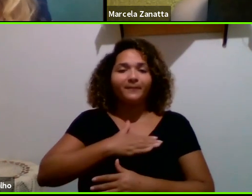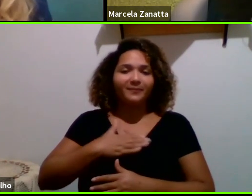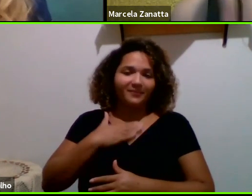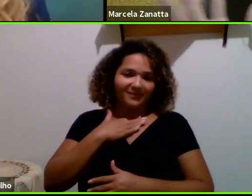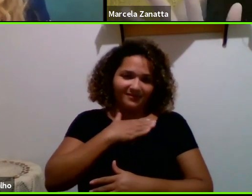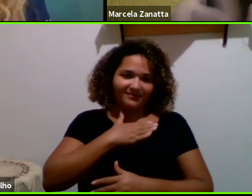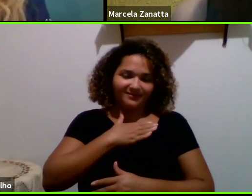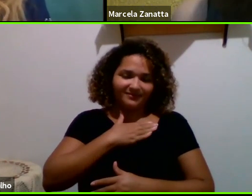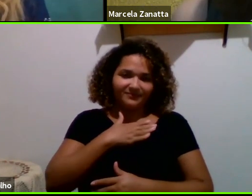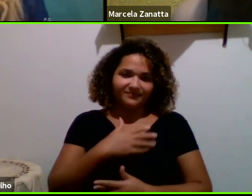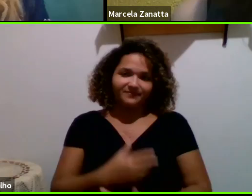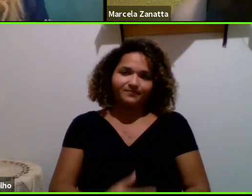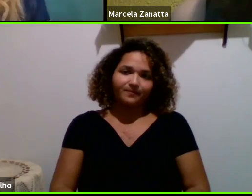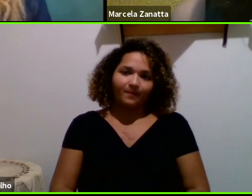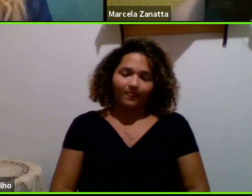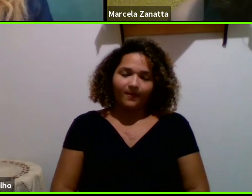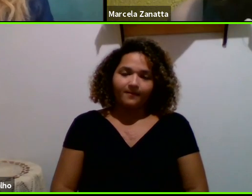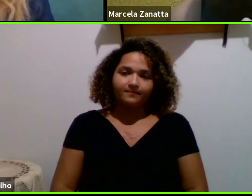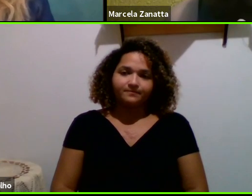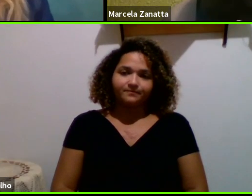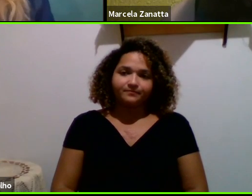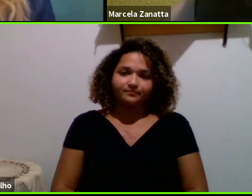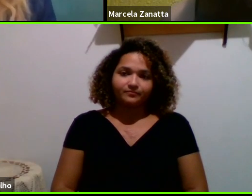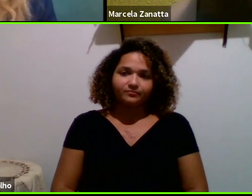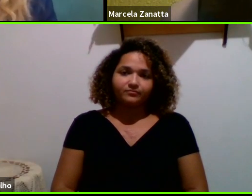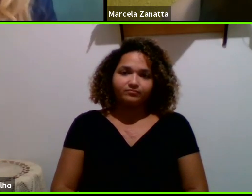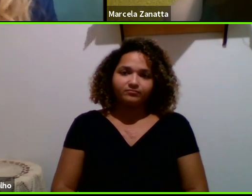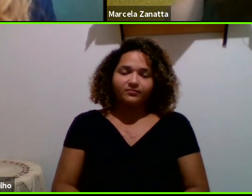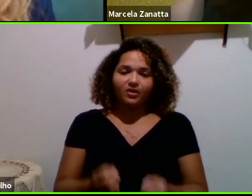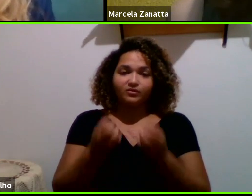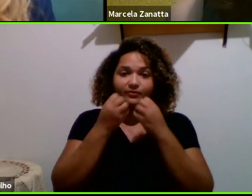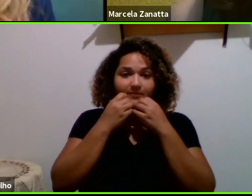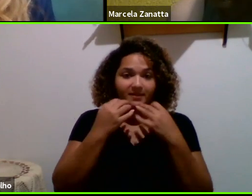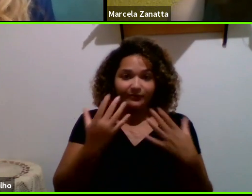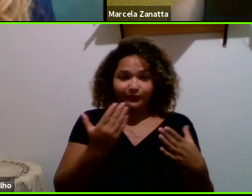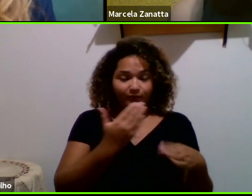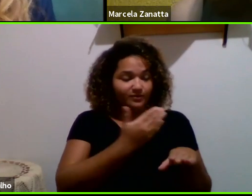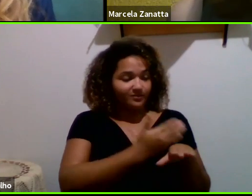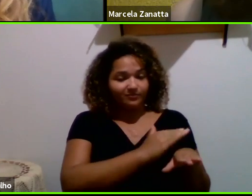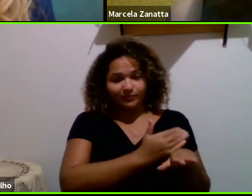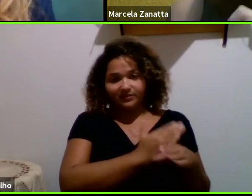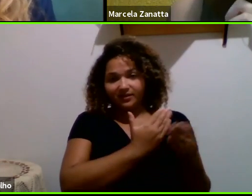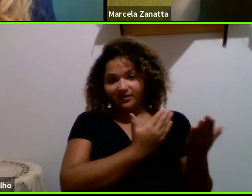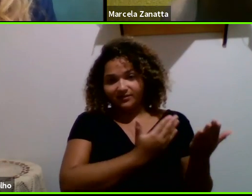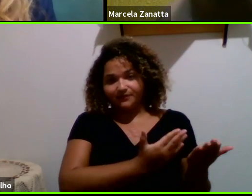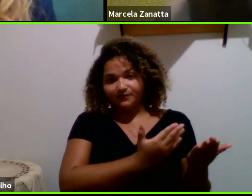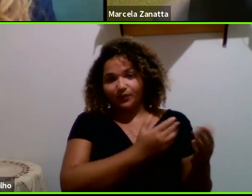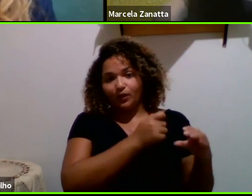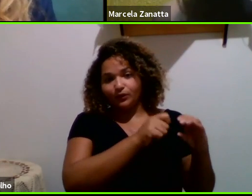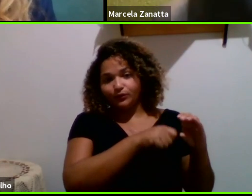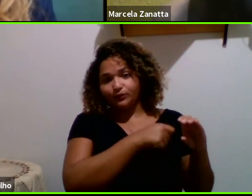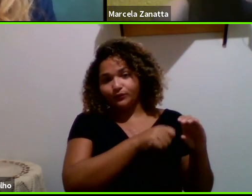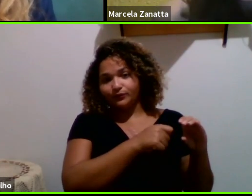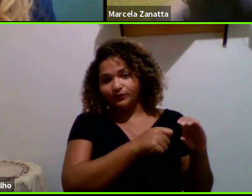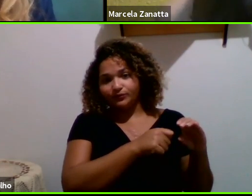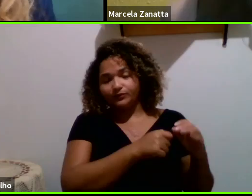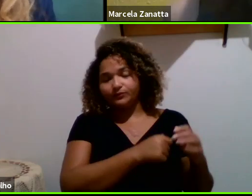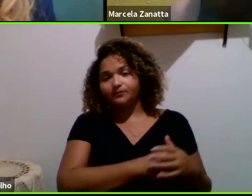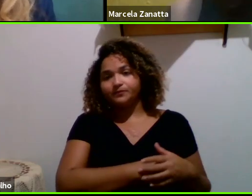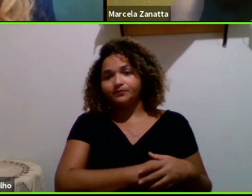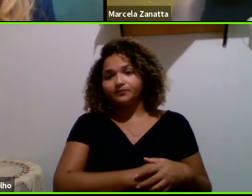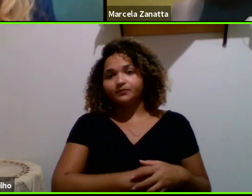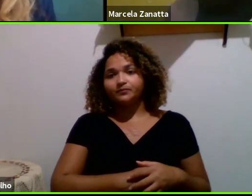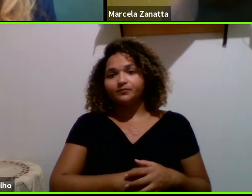não ia mudar nada nessa admissão, acho que foi maravilhosa. A gente pode ver que não tem nenhuma tecnologia nessa